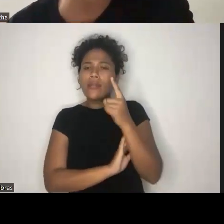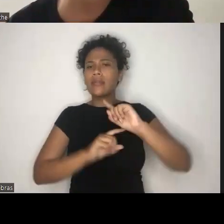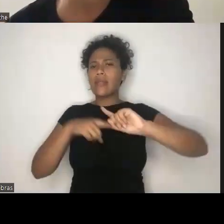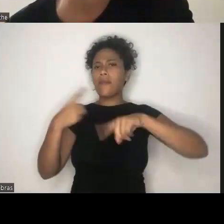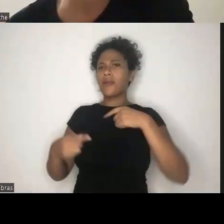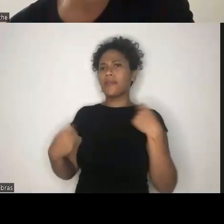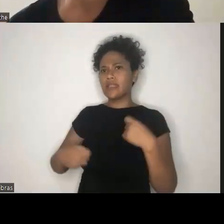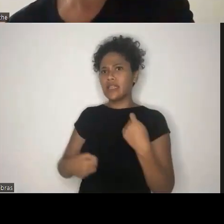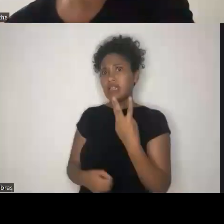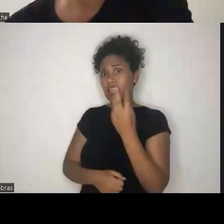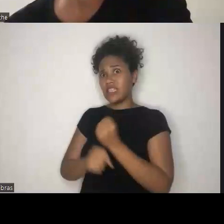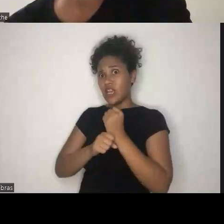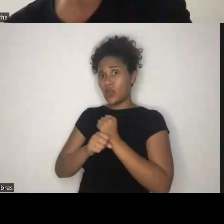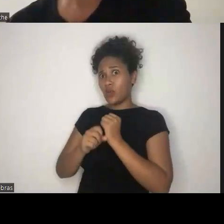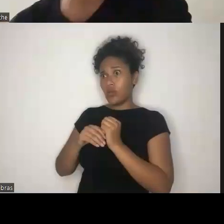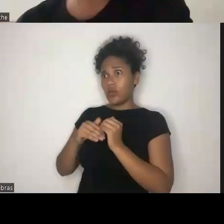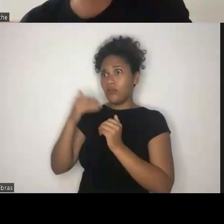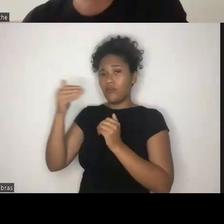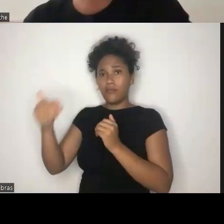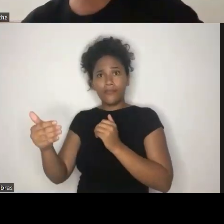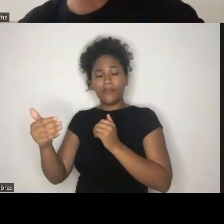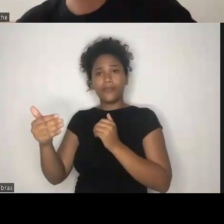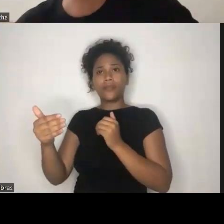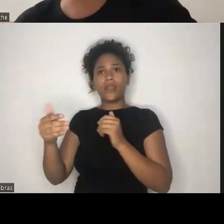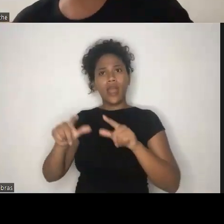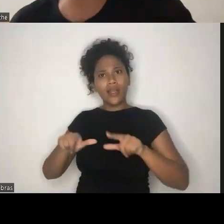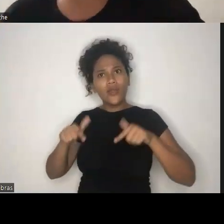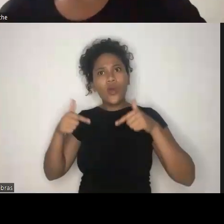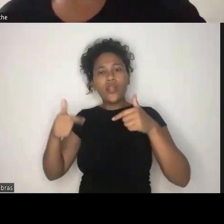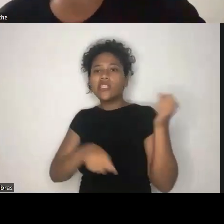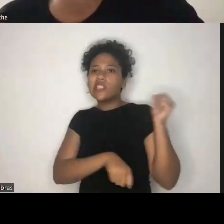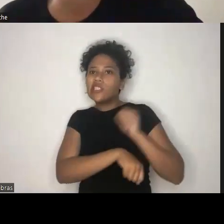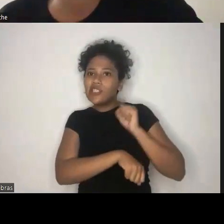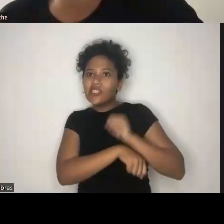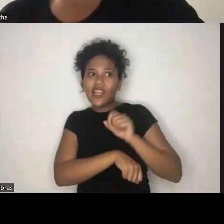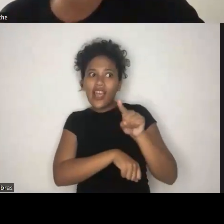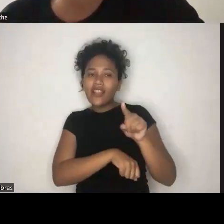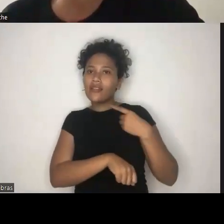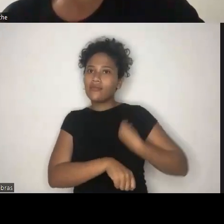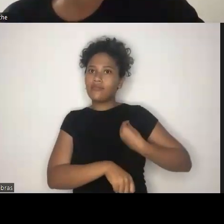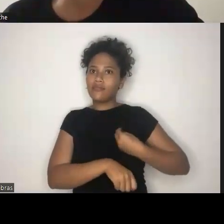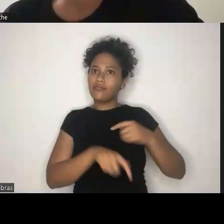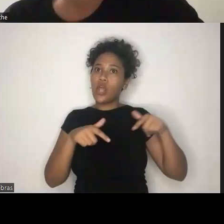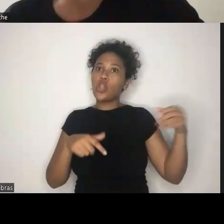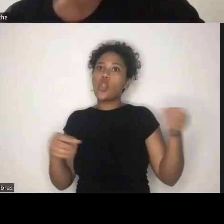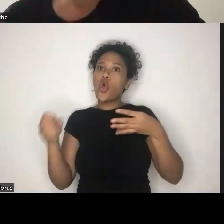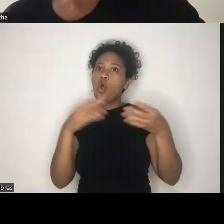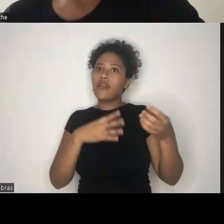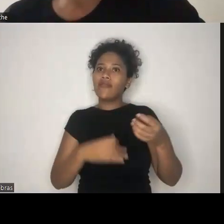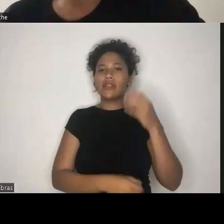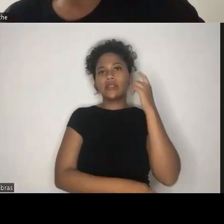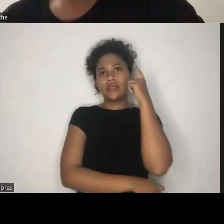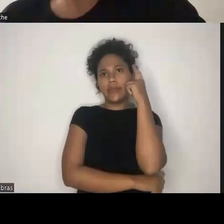que passar mais três anos atuando aguardando essa implementação nas novas praças eu pensei cara